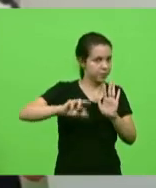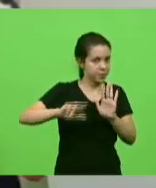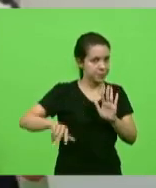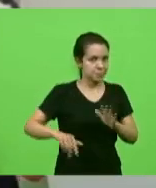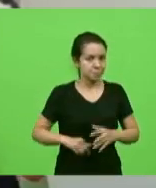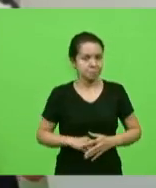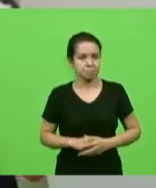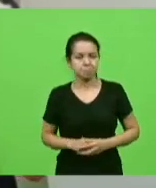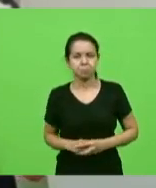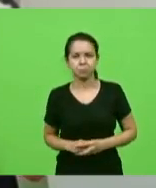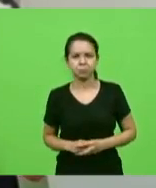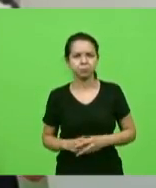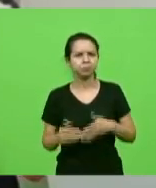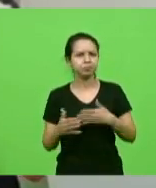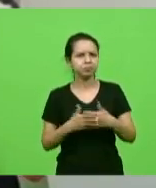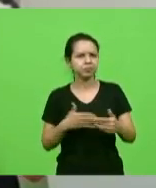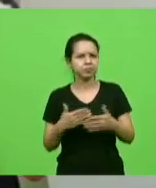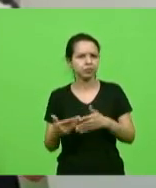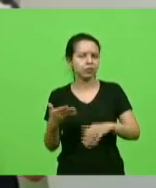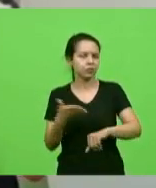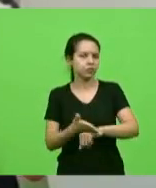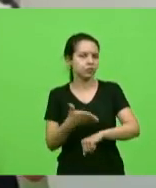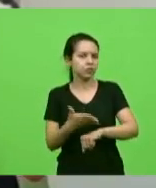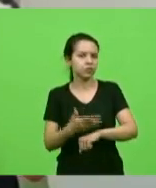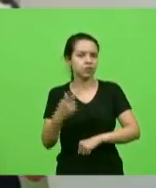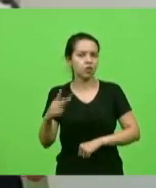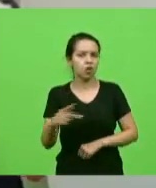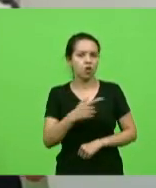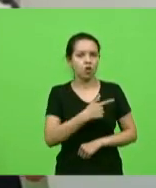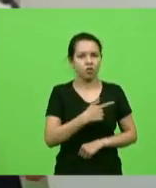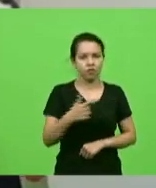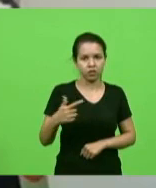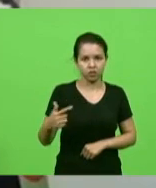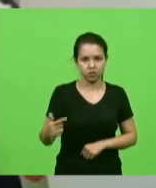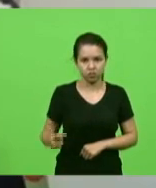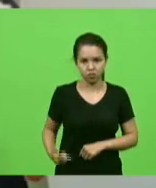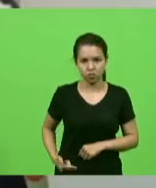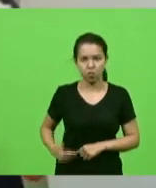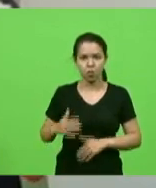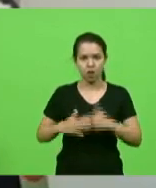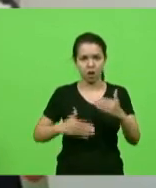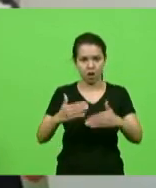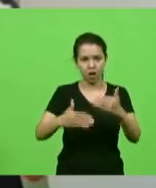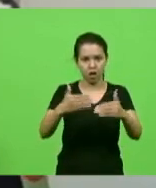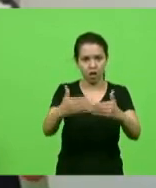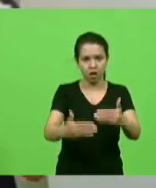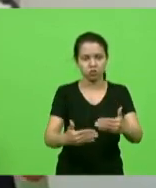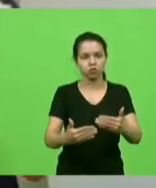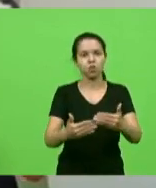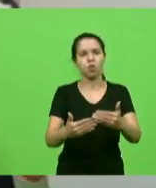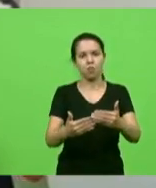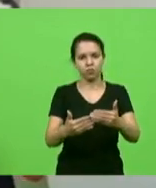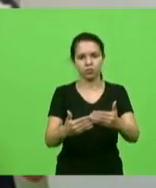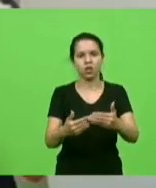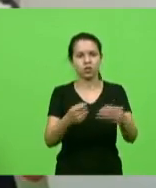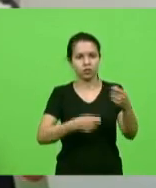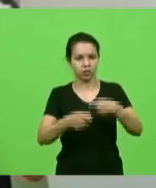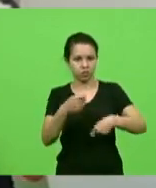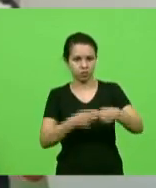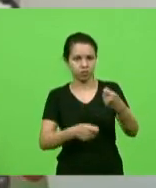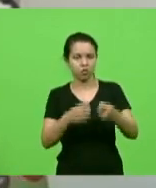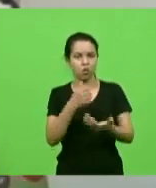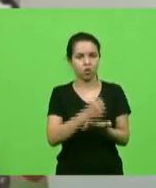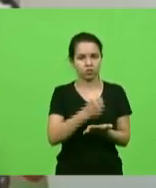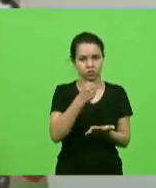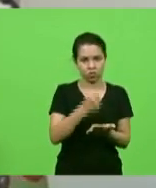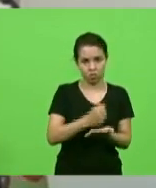se a inexistência de qualquer participação do governador nos atos referentes ao processo administrativo de contratação do hospital de